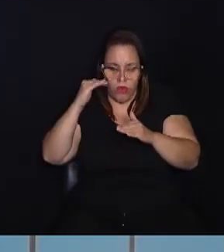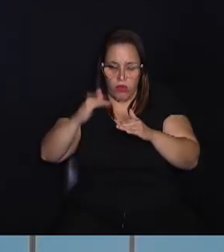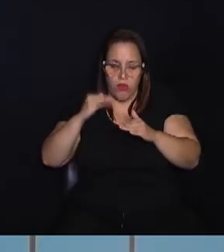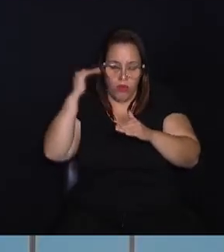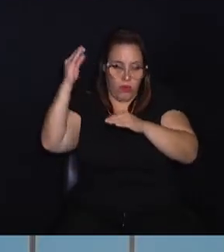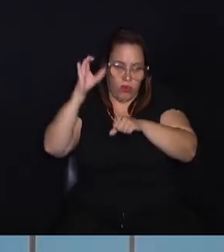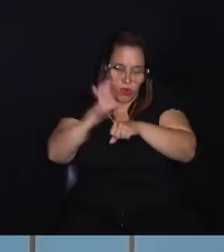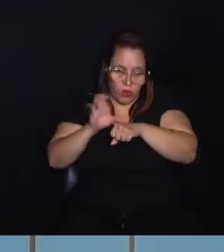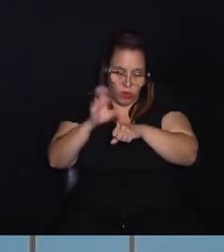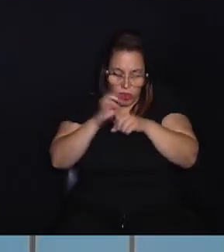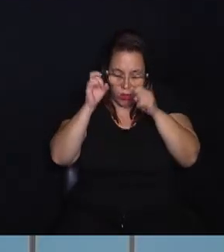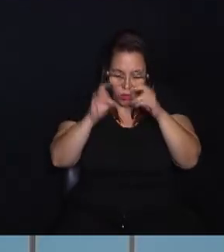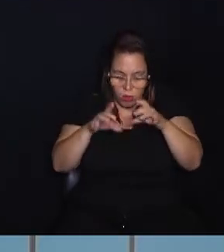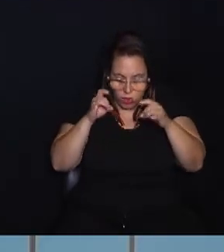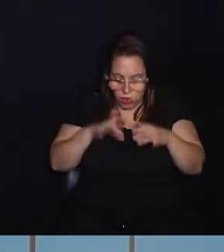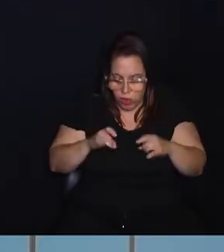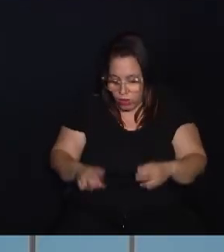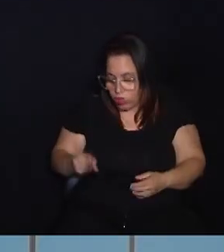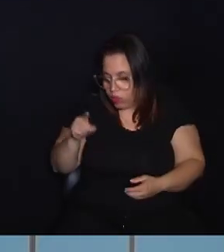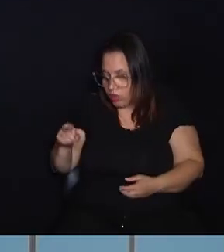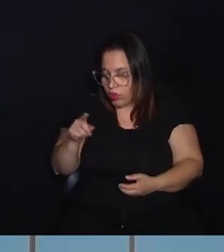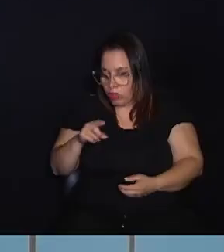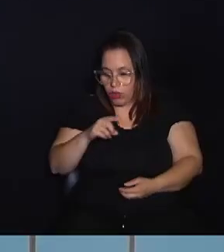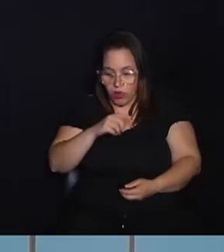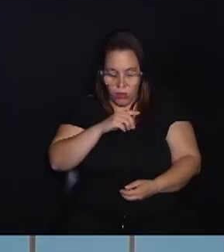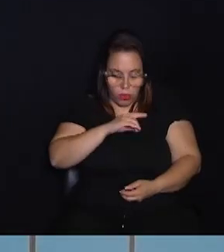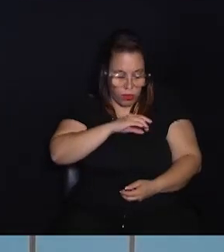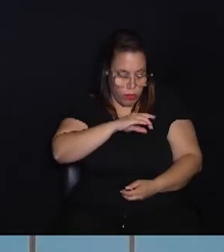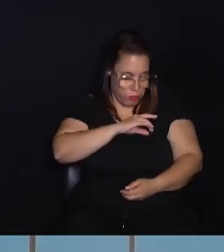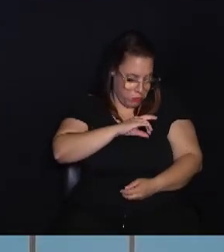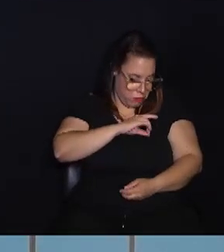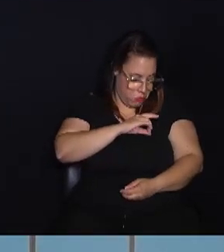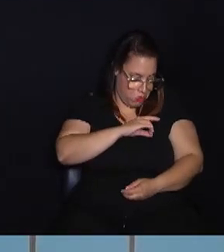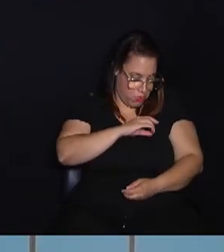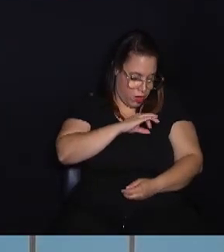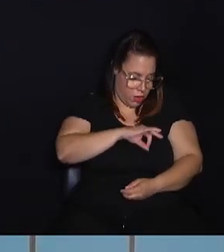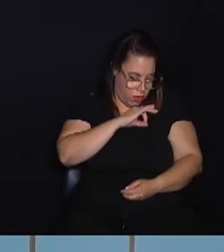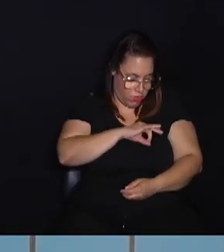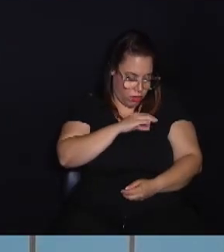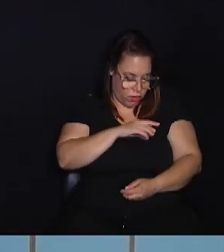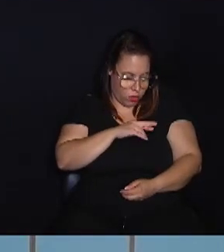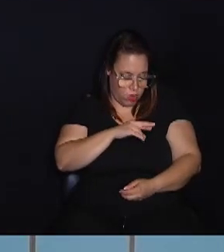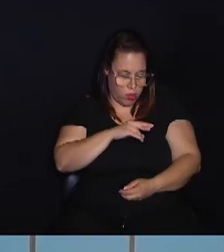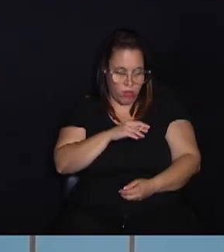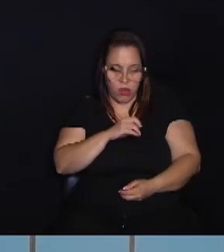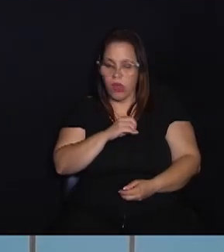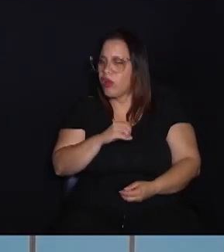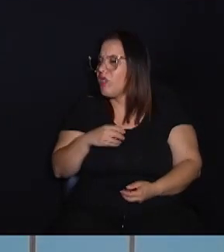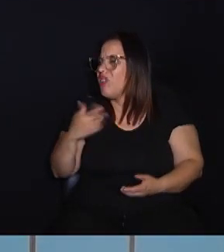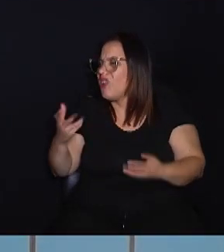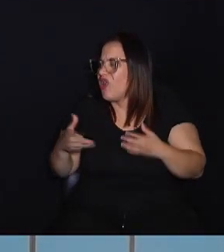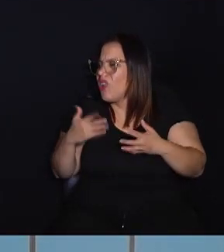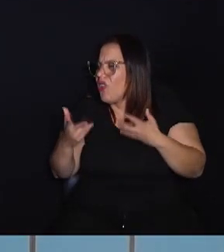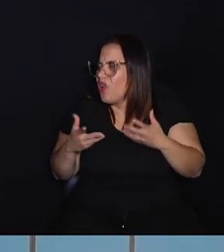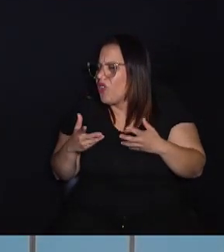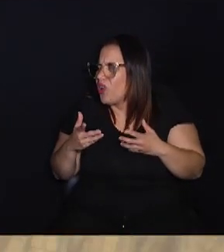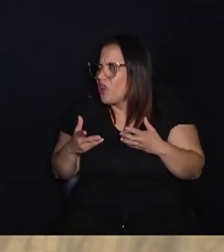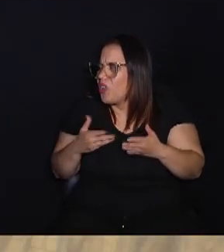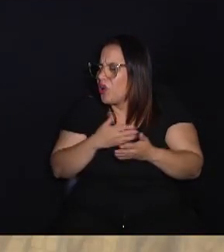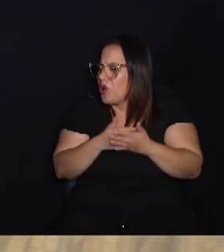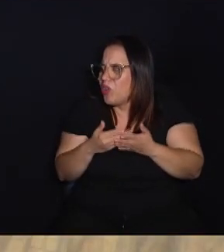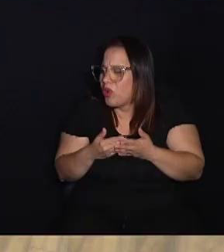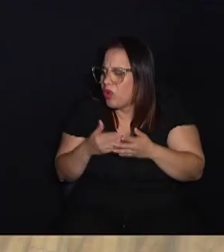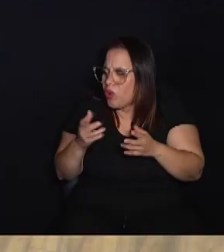curso específico só para policiais que trabalham em ronda escolar. Rossini, como é que você enxerga esta iniciativa, fazer